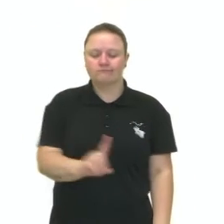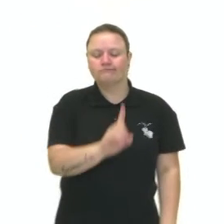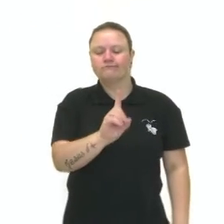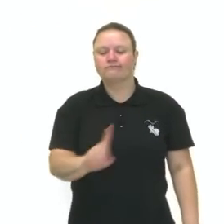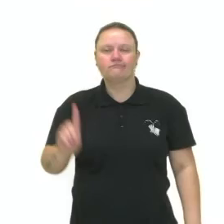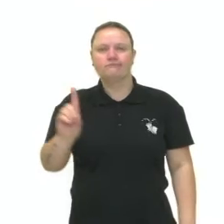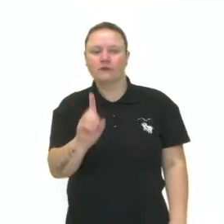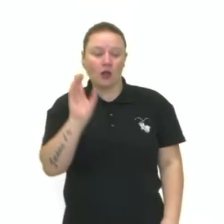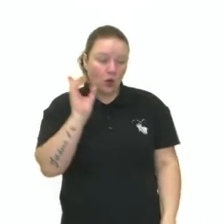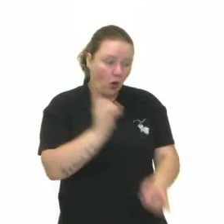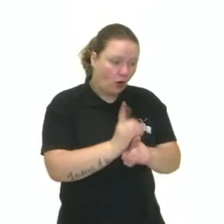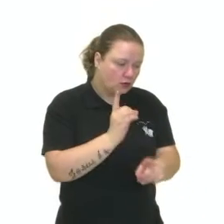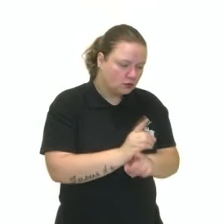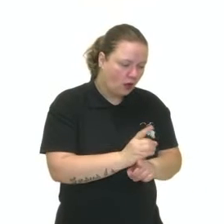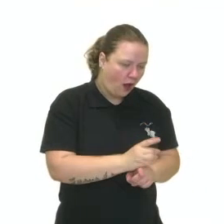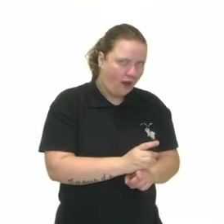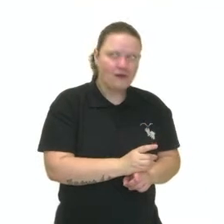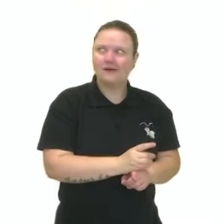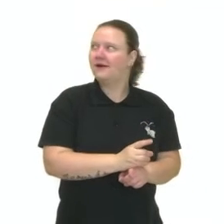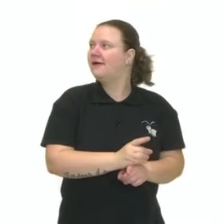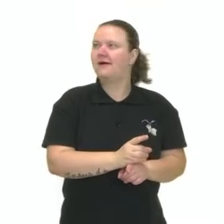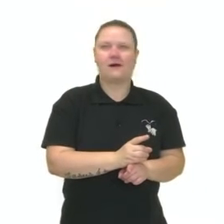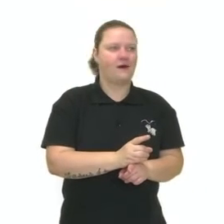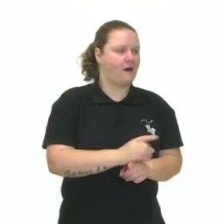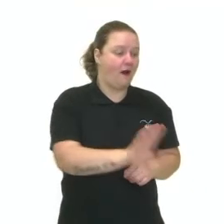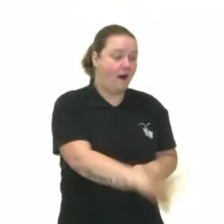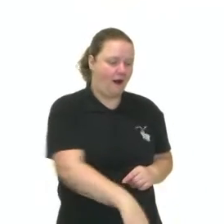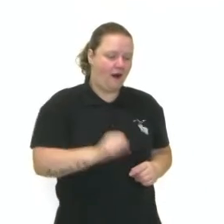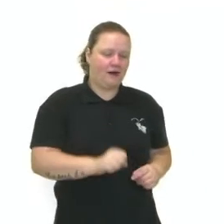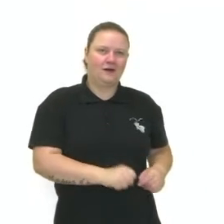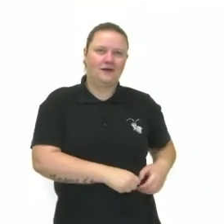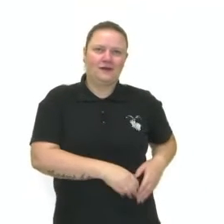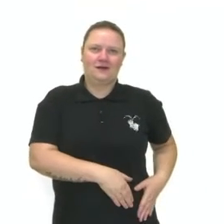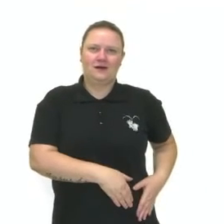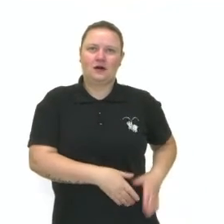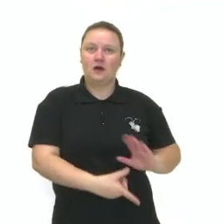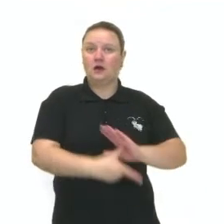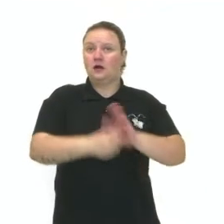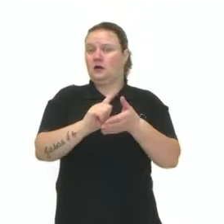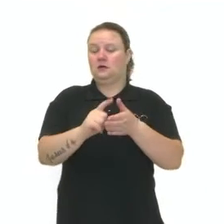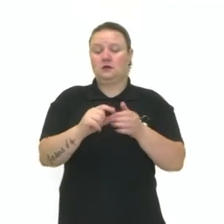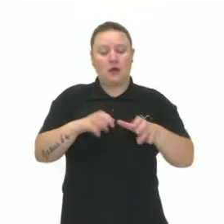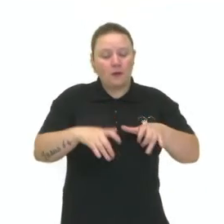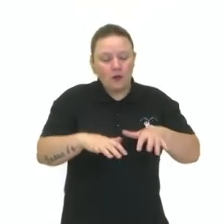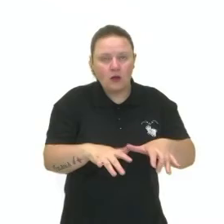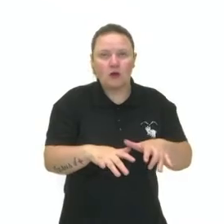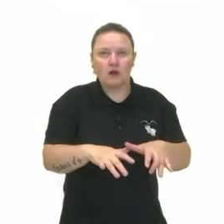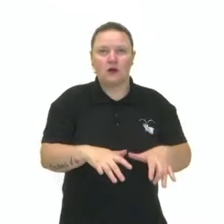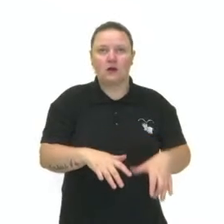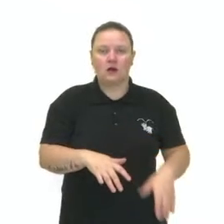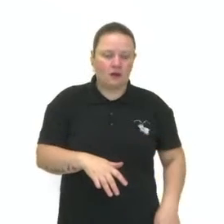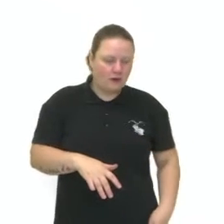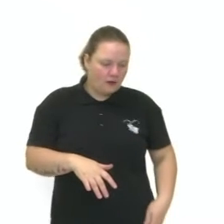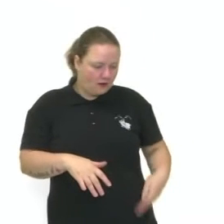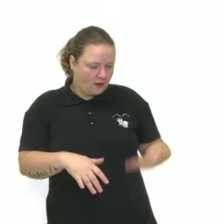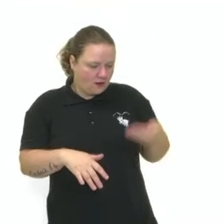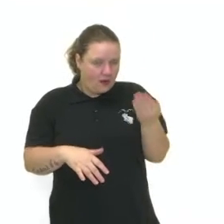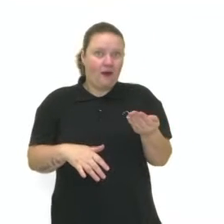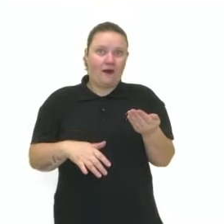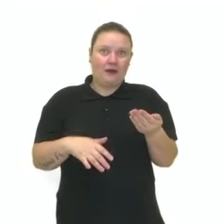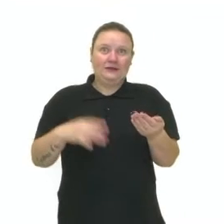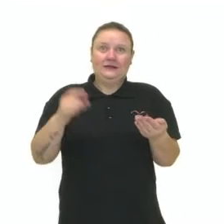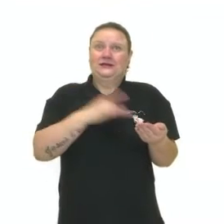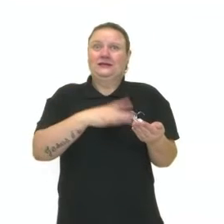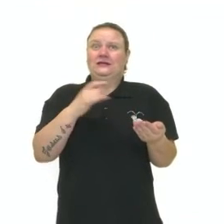no bolso e foi andando. Tudo isso antes de abrir a carteira. Tirou-a do bolso finalmente, mas com